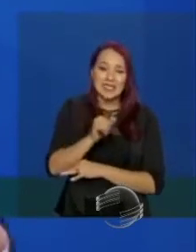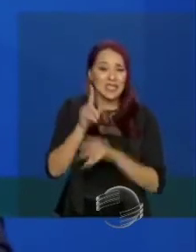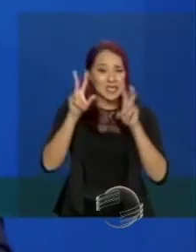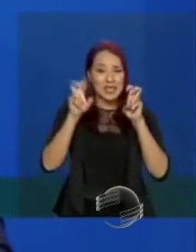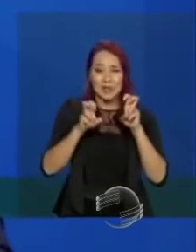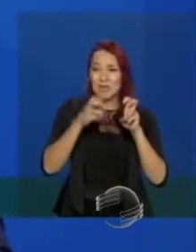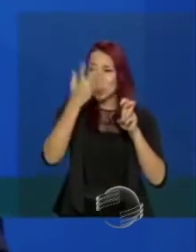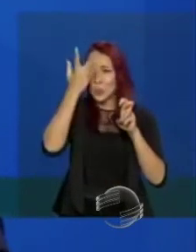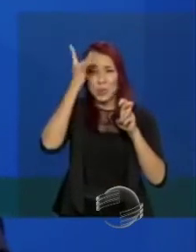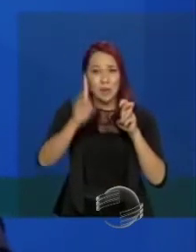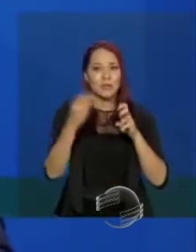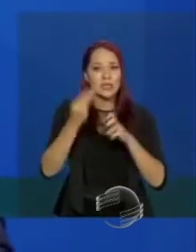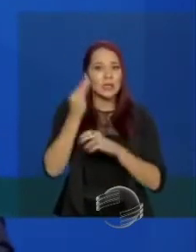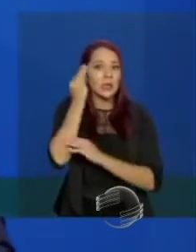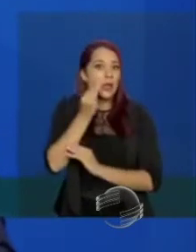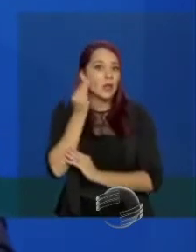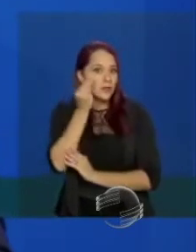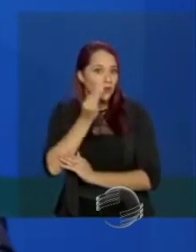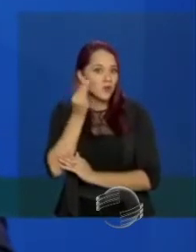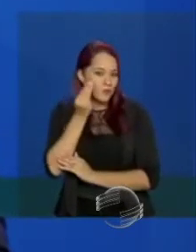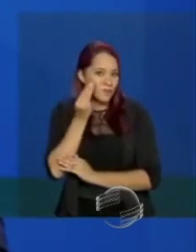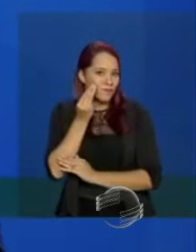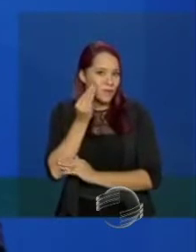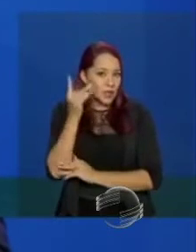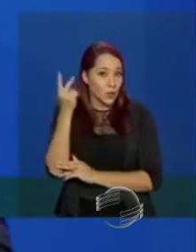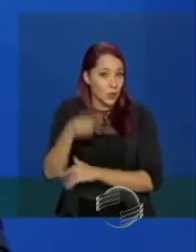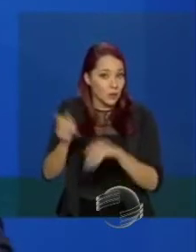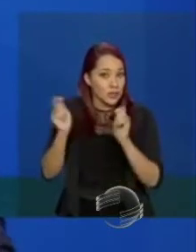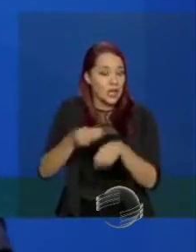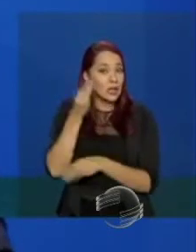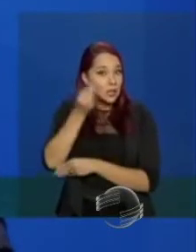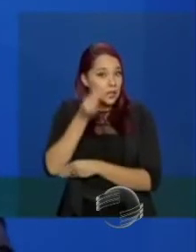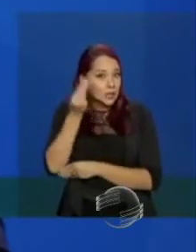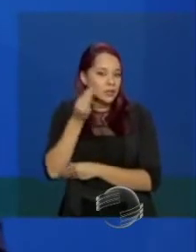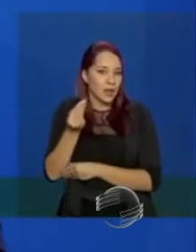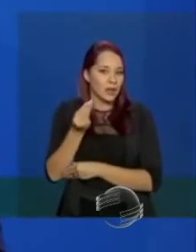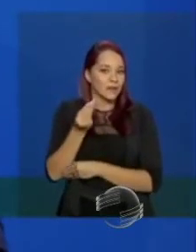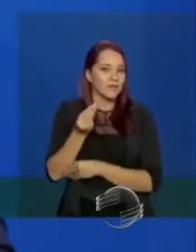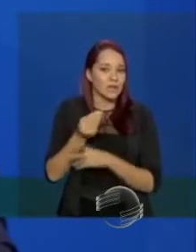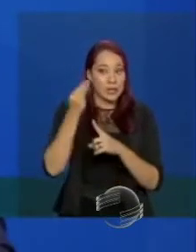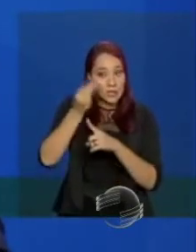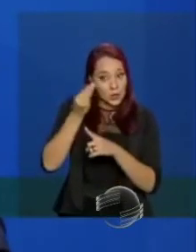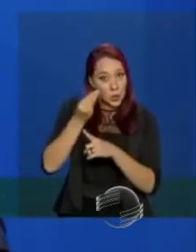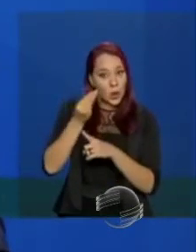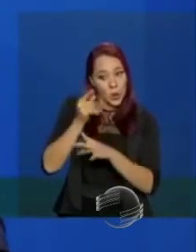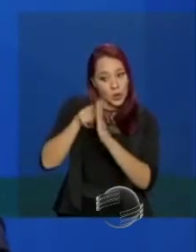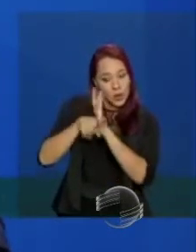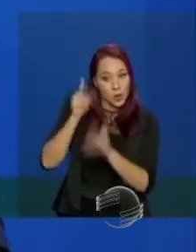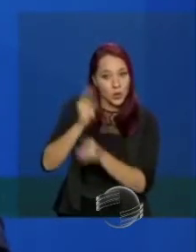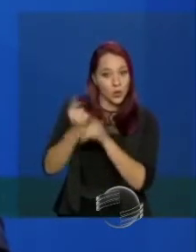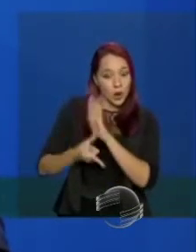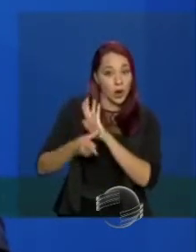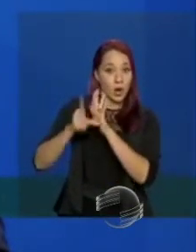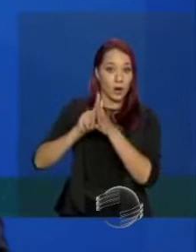é muito, você tem que testar. E a tua capacidade é de testar e agir. Testar, diagnosticar